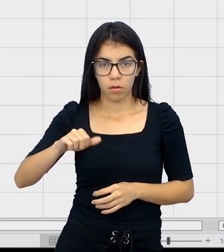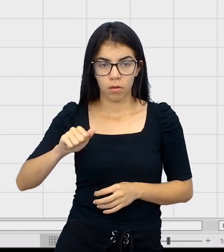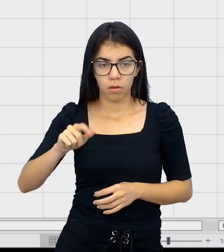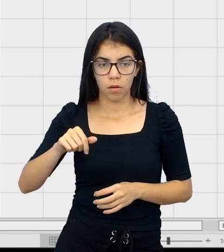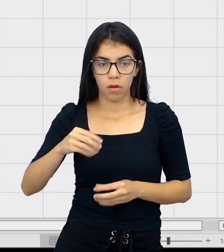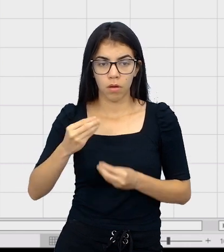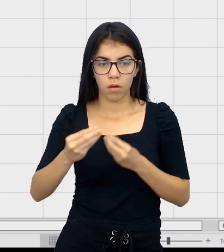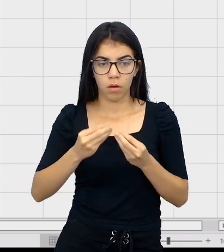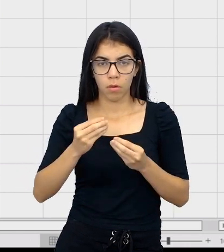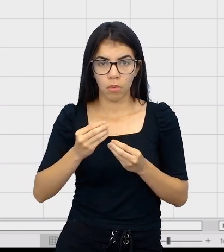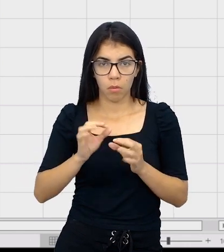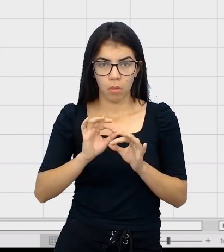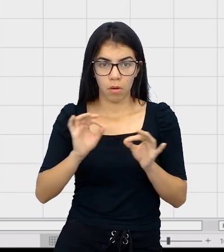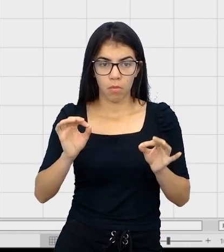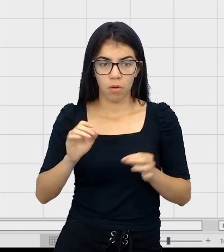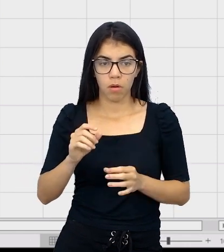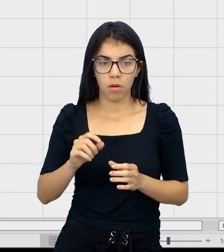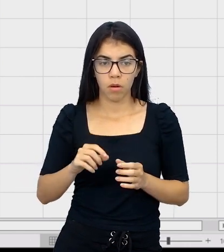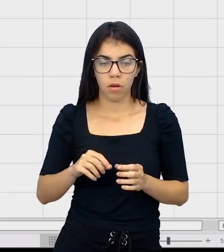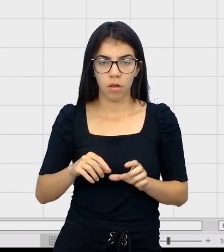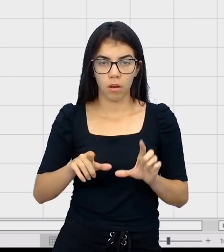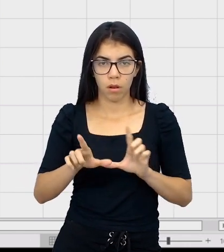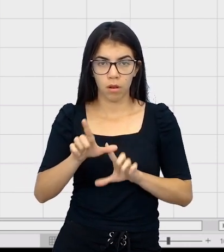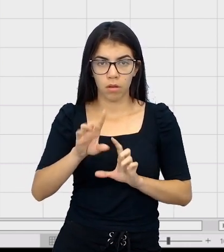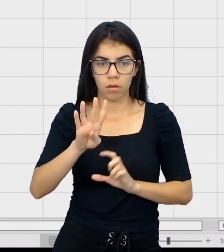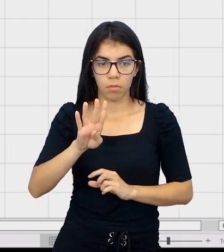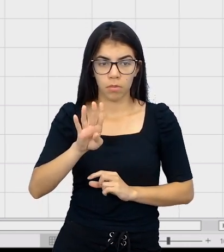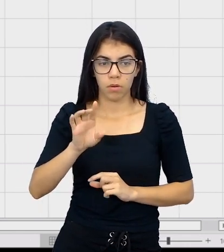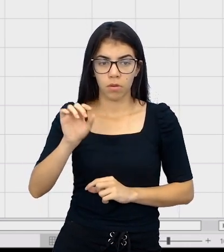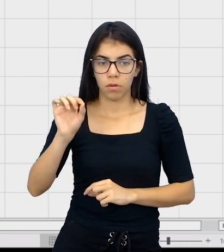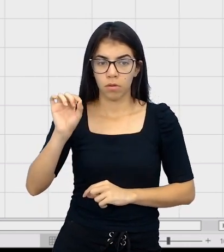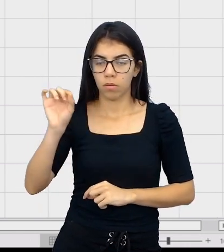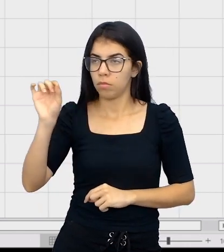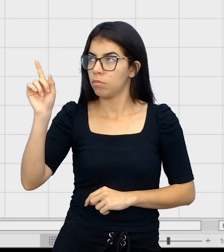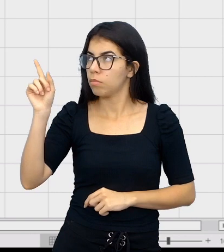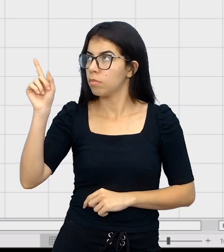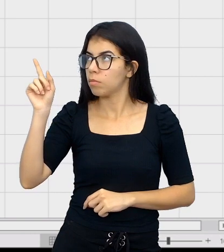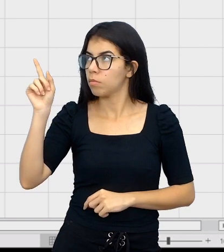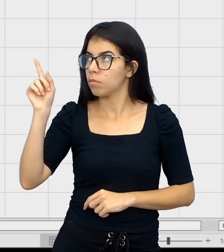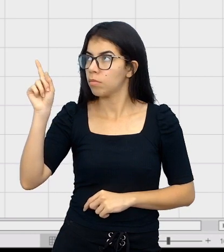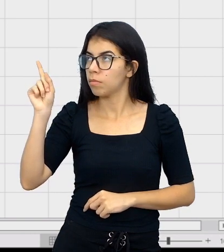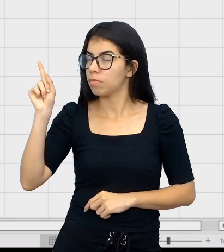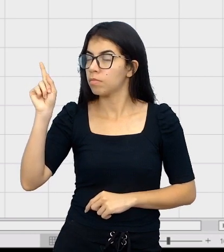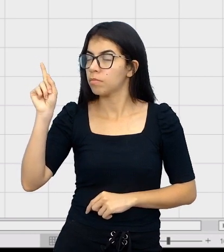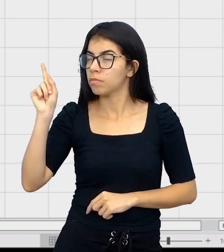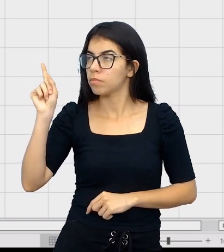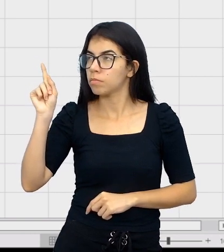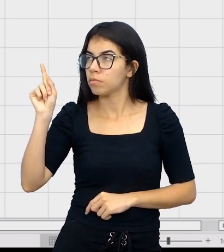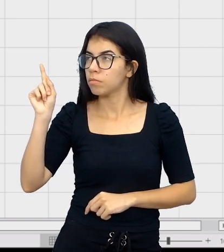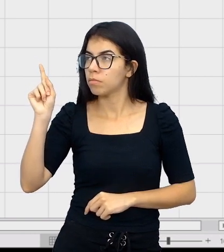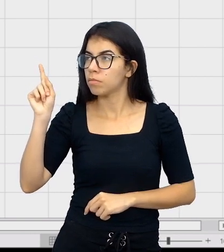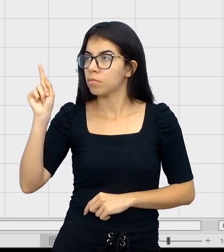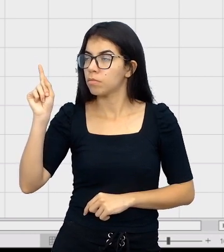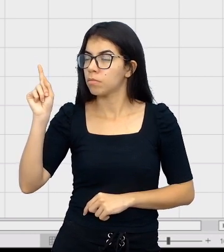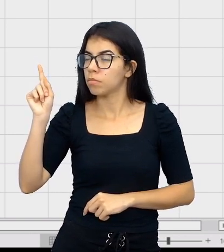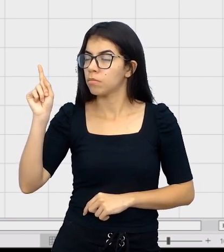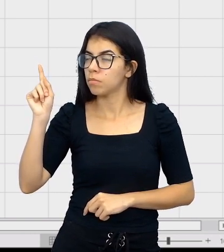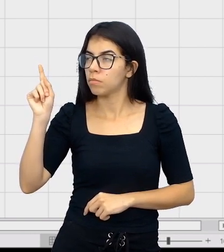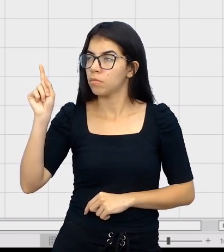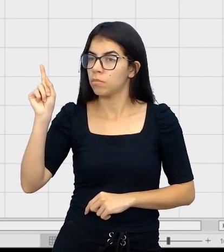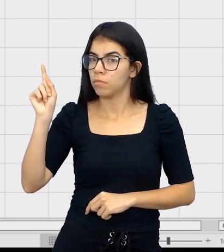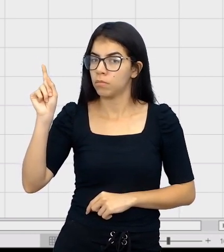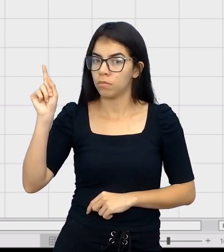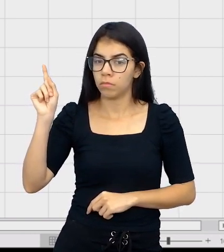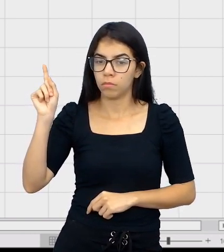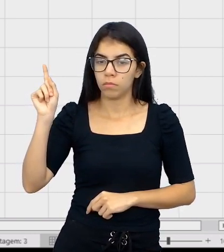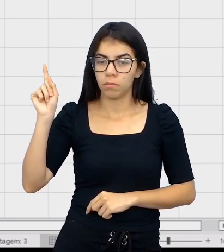aqui em cima, bem na coluna B, ó, Certo. e clicar em cima dessa setinha preta, eu vejo o tamanho, ó. É, consigo. Peraí. 18,1, segurando o mouse aqui.